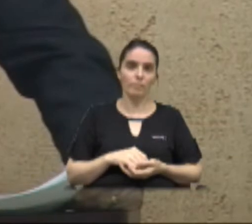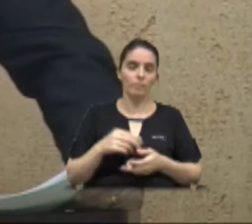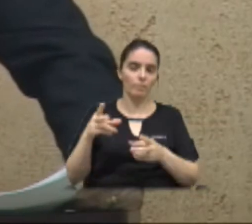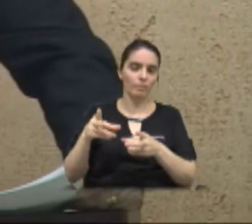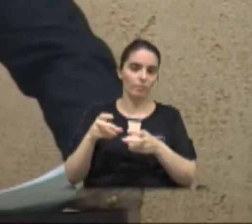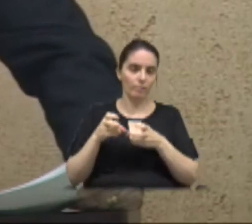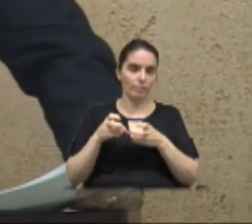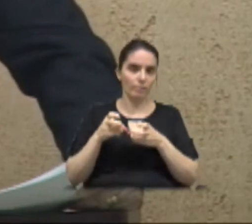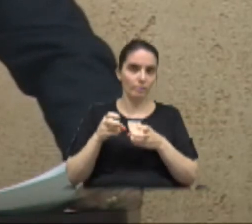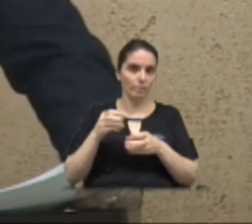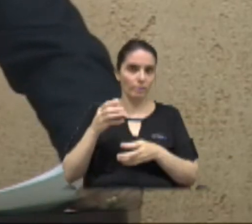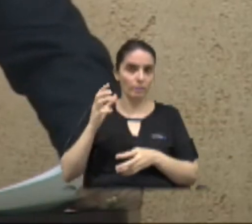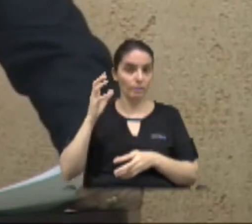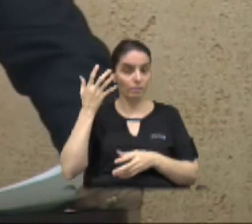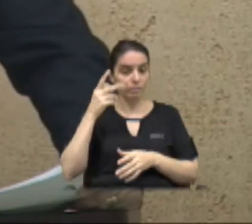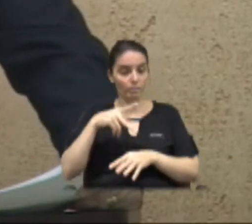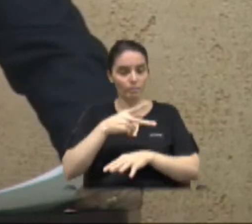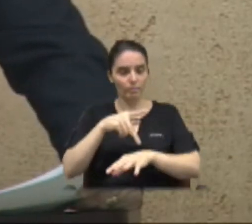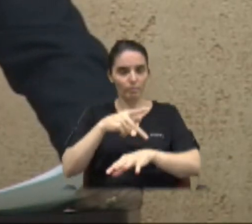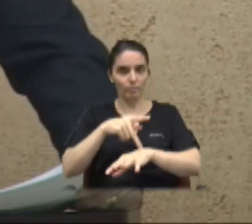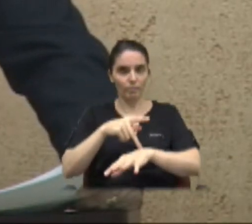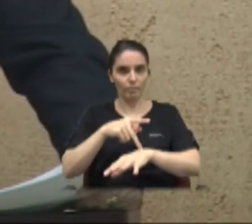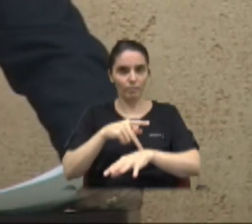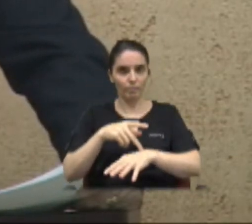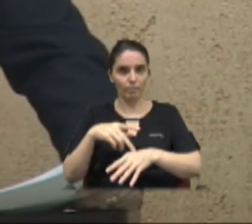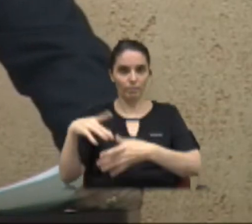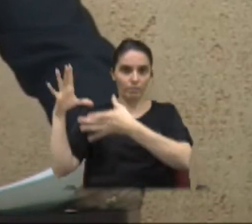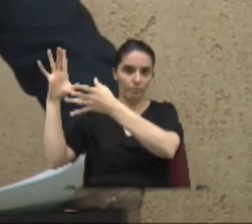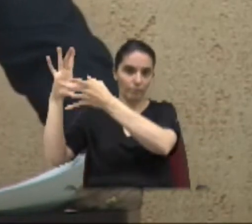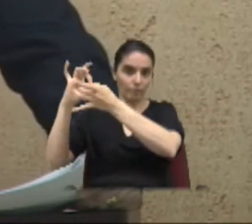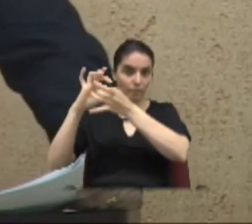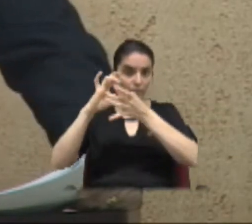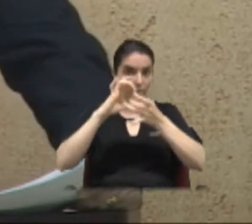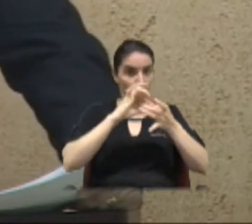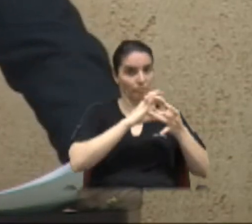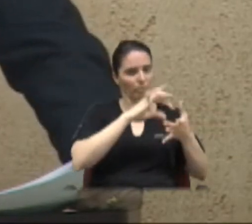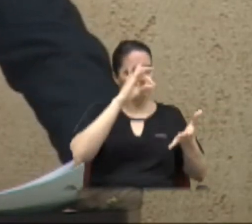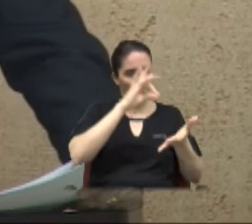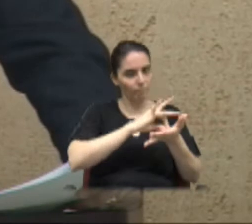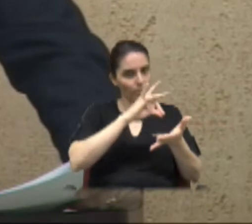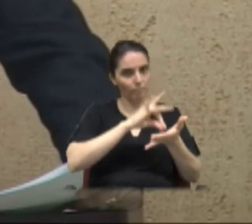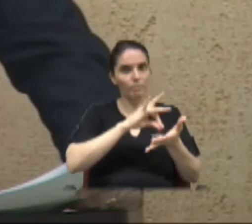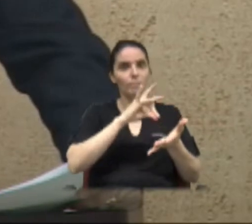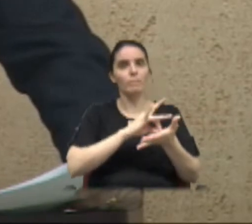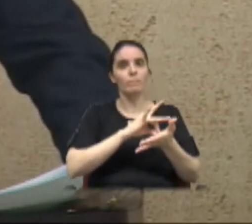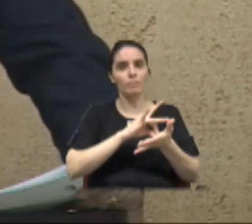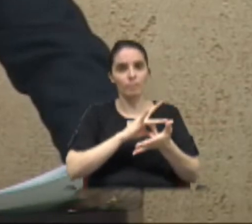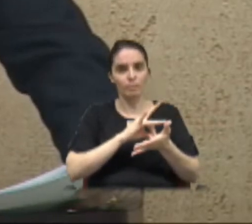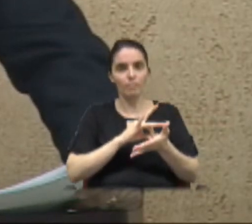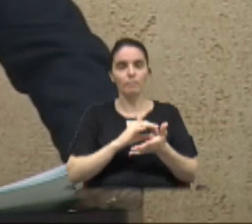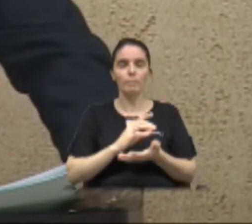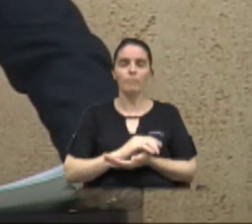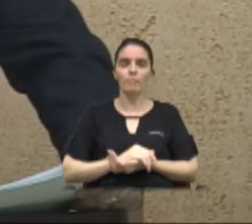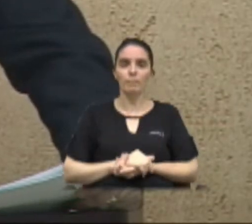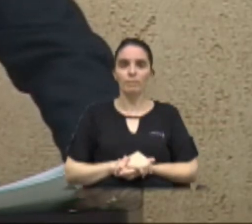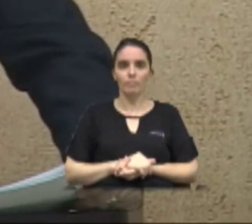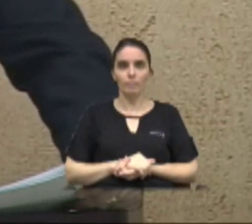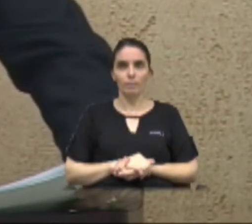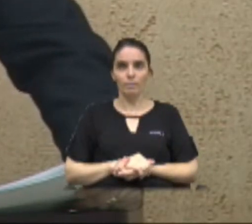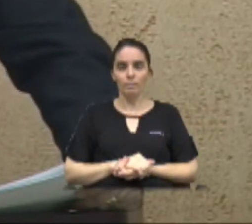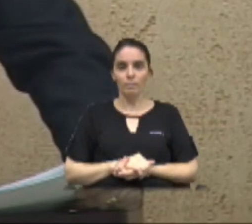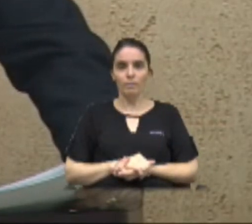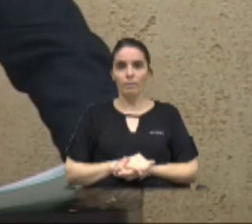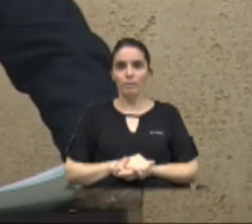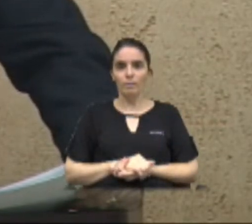no país, observando o contexto real da situação, está vendo a situação de vocês.